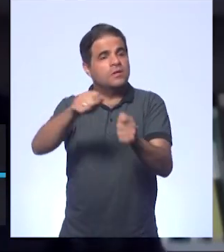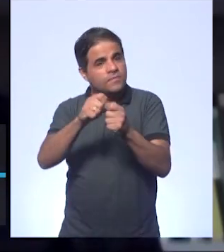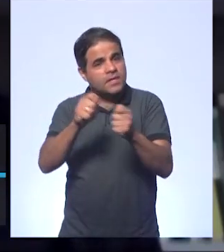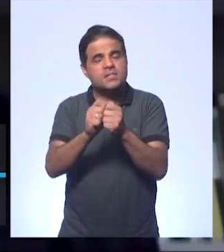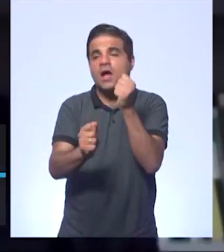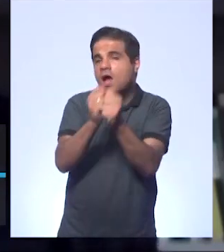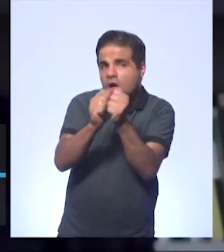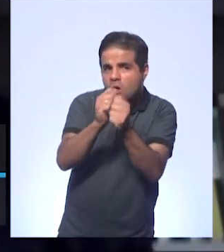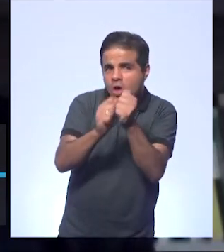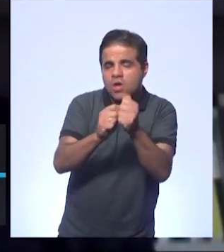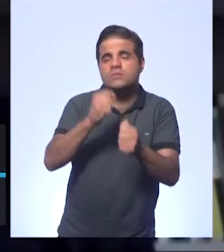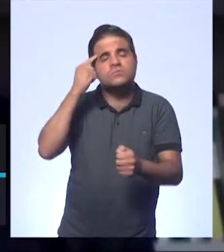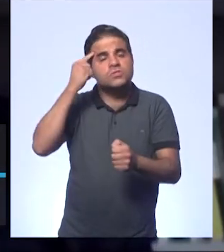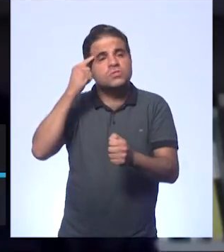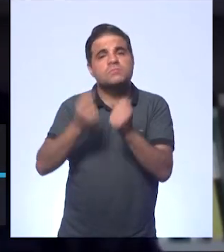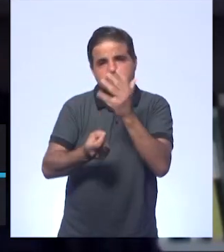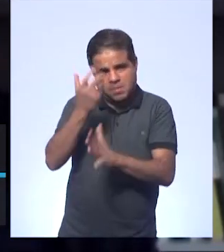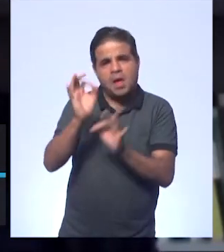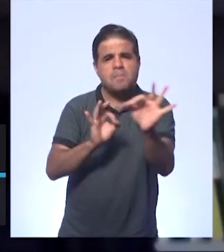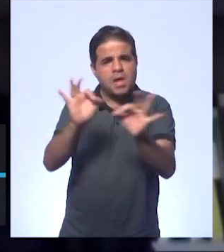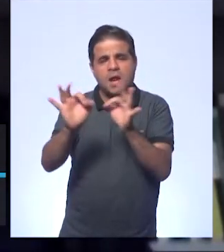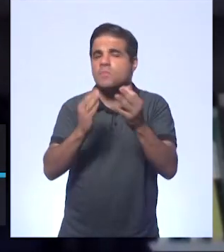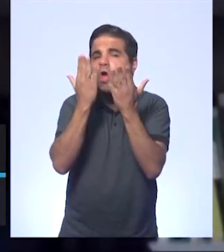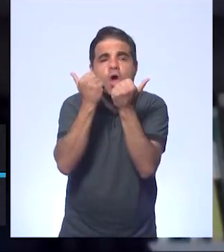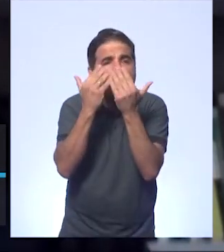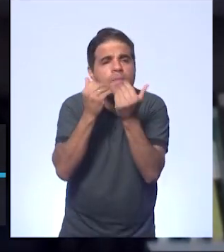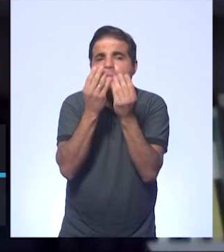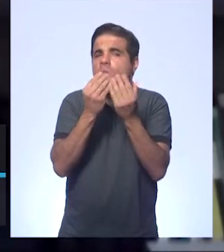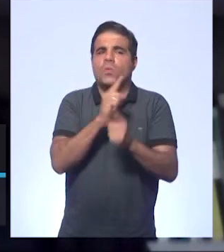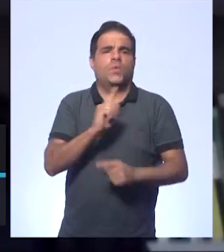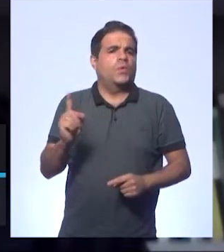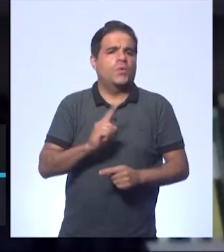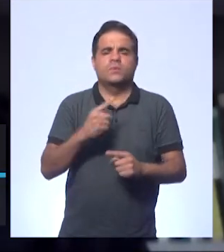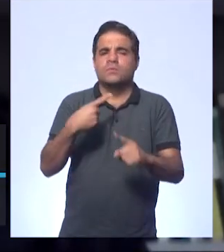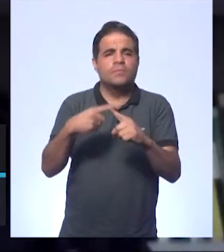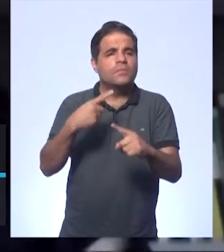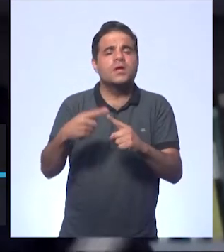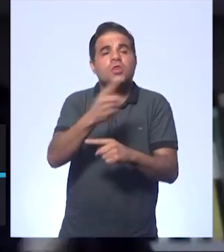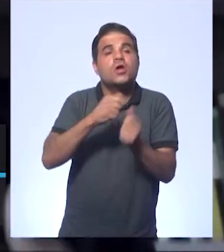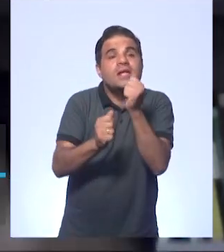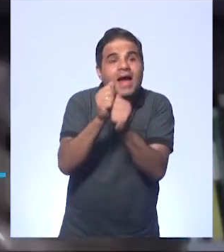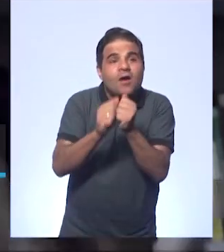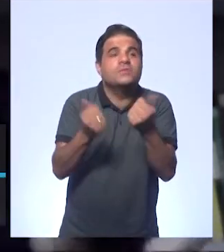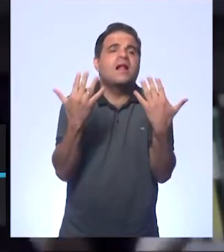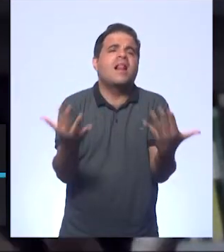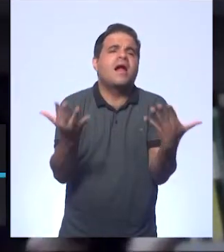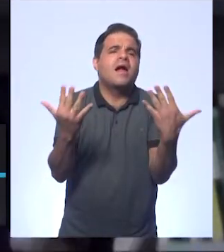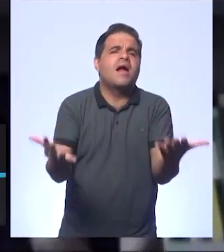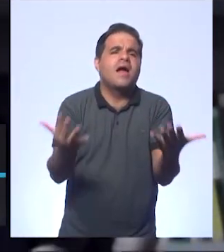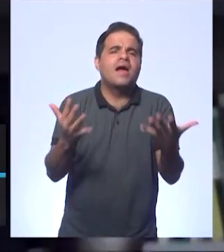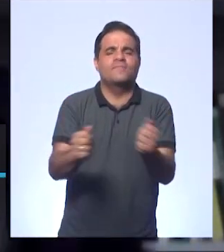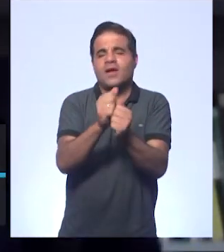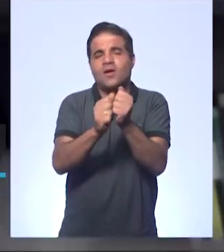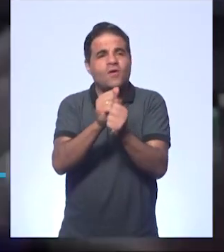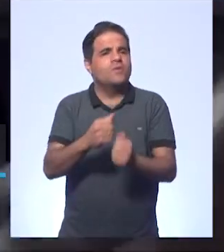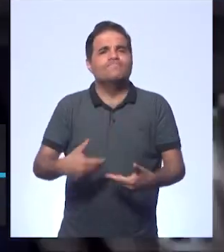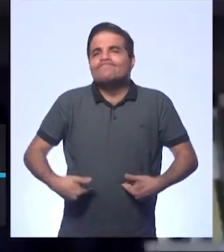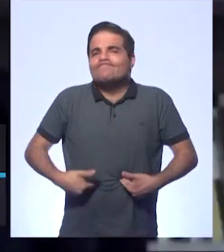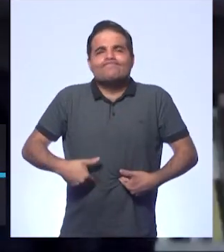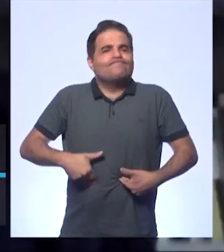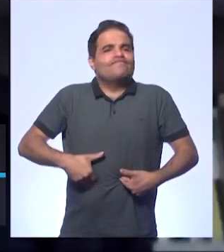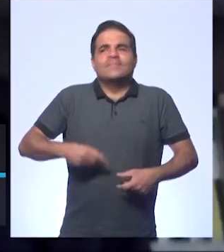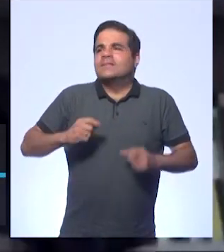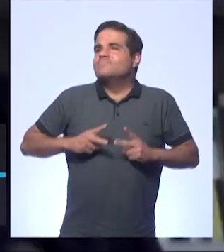o arroz, por mais que nós produzimos, não comemos muito arroz, porque para nós o arroz é muito leve, o arroz não sacia,